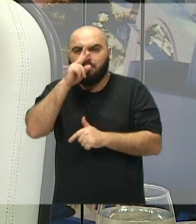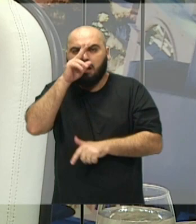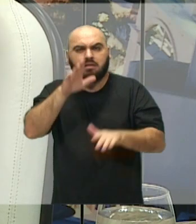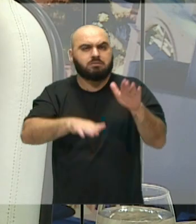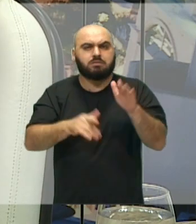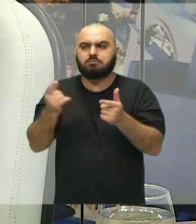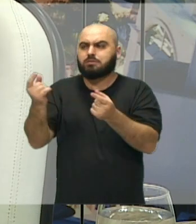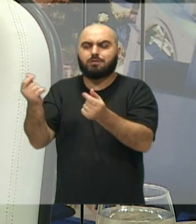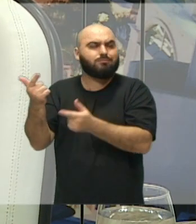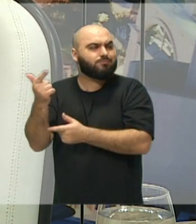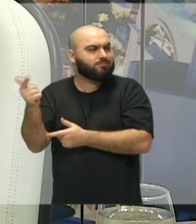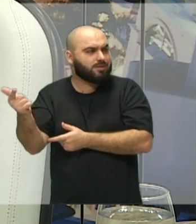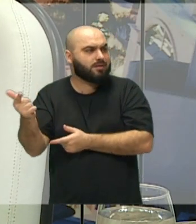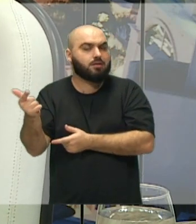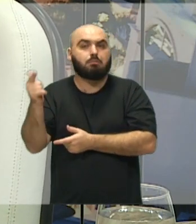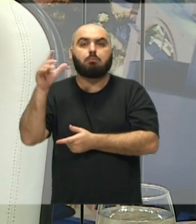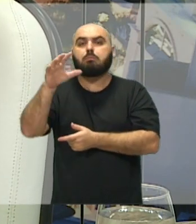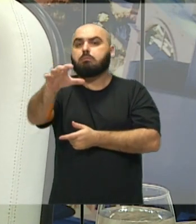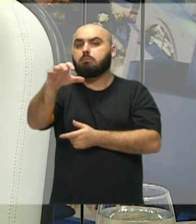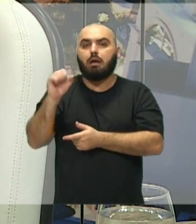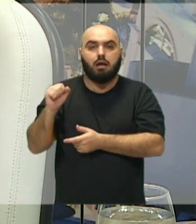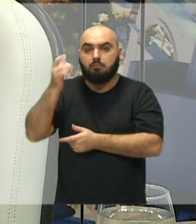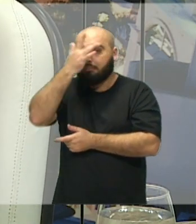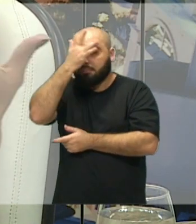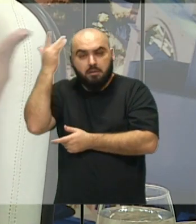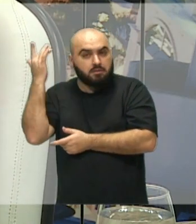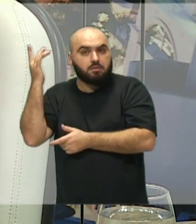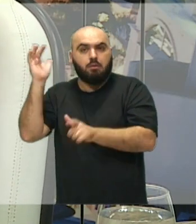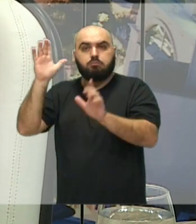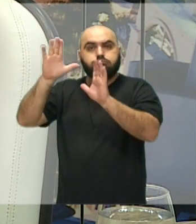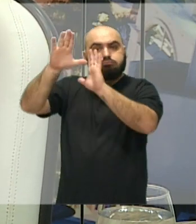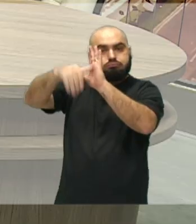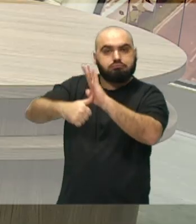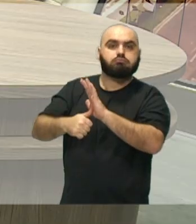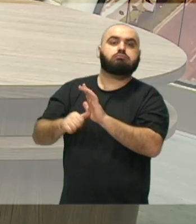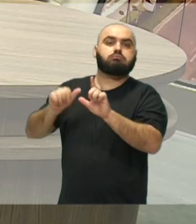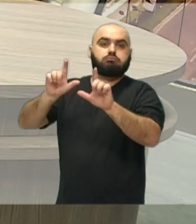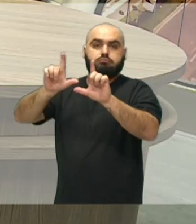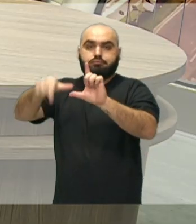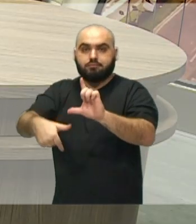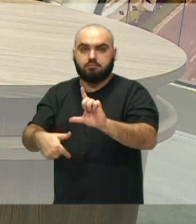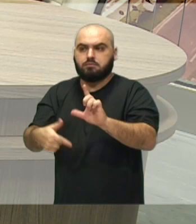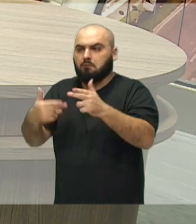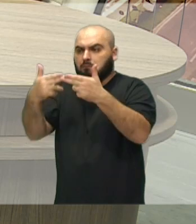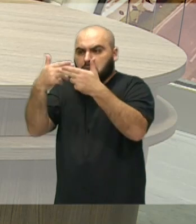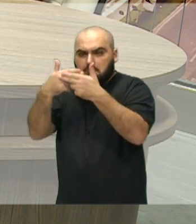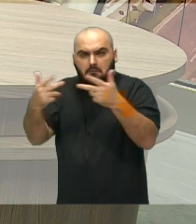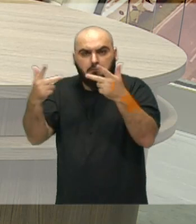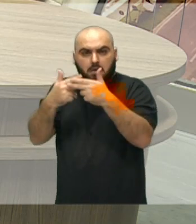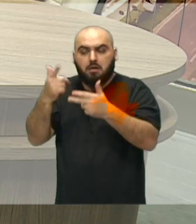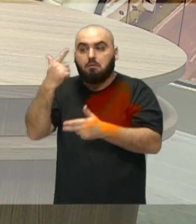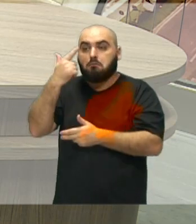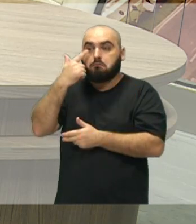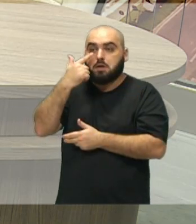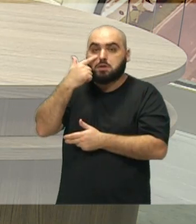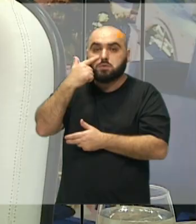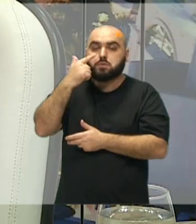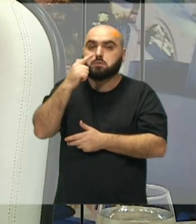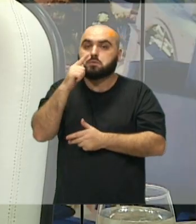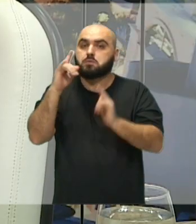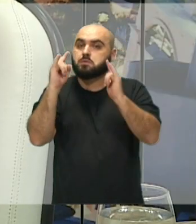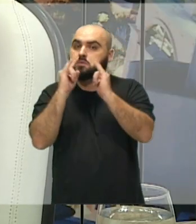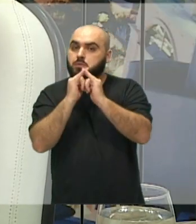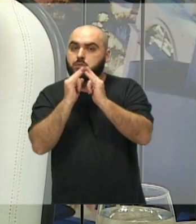eles pegam os grandes traficantes, né? Aqui eu acompanho mais o trabalho do Instituto do Meio Ambiente, eles fazem